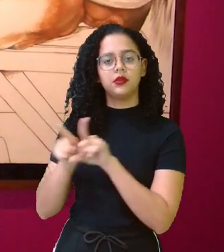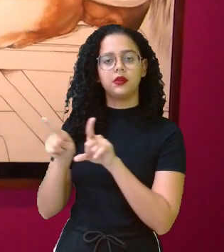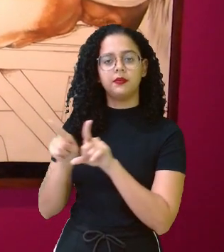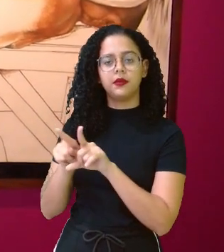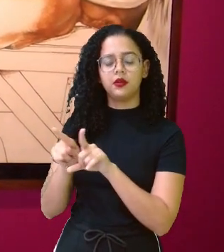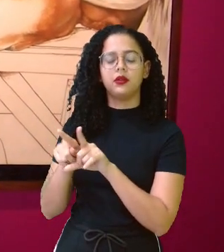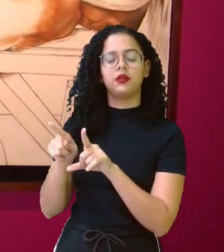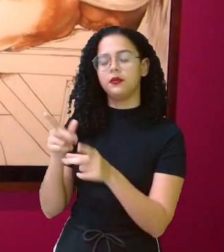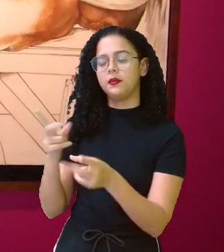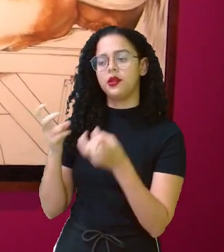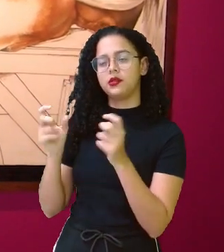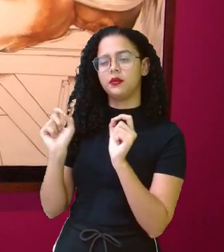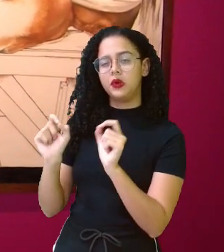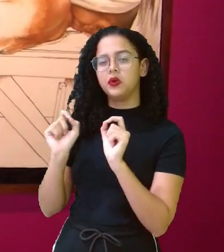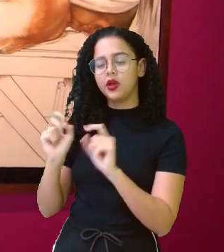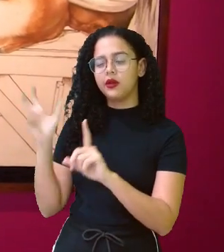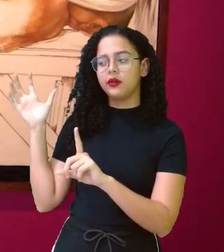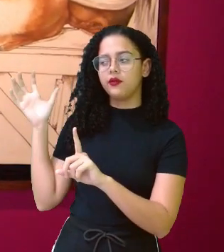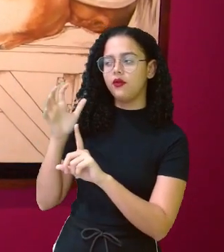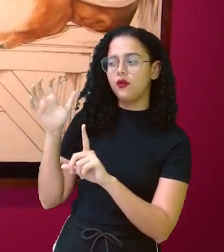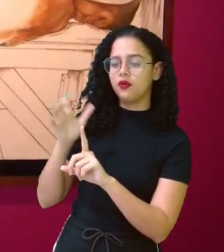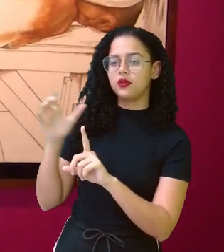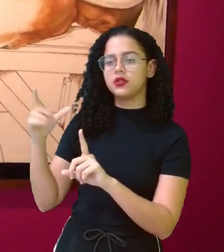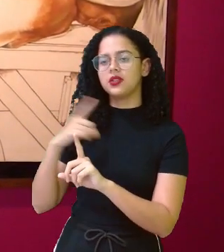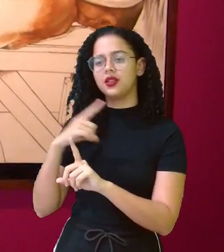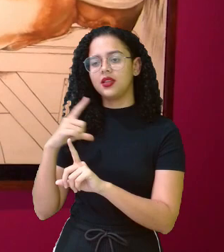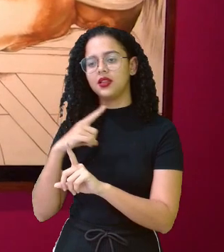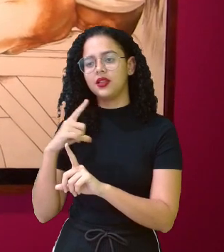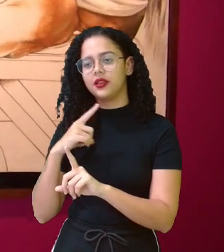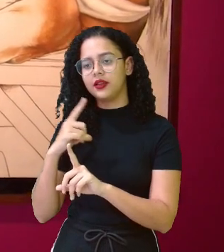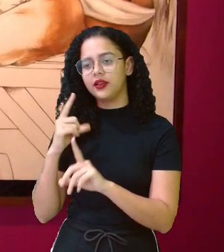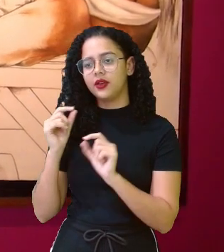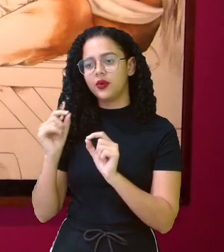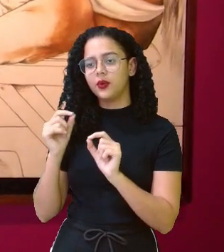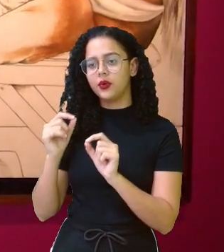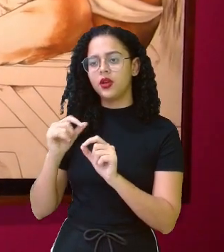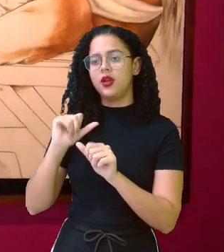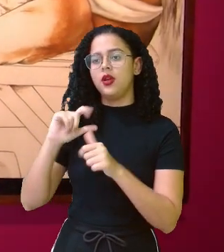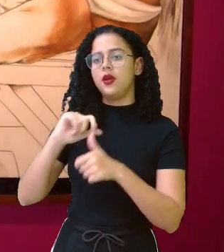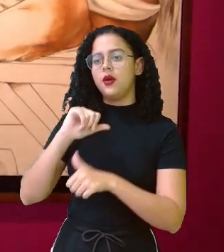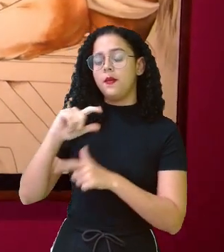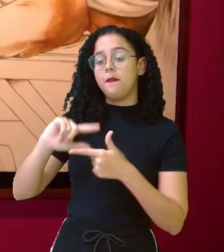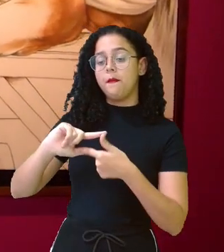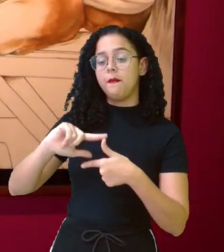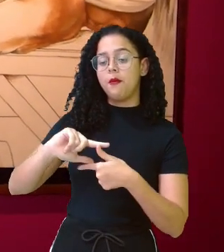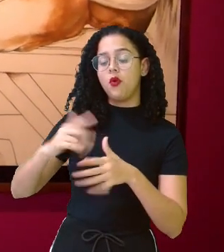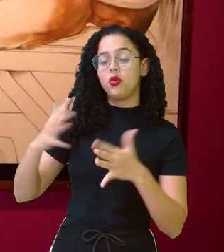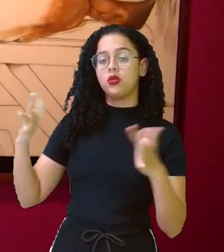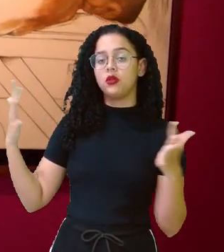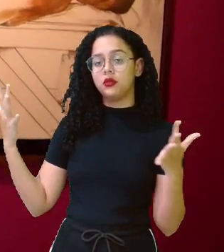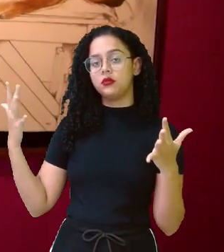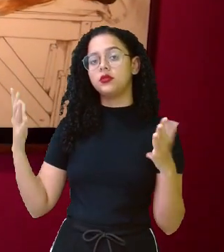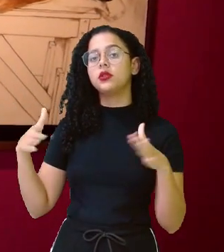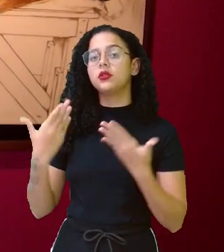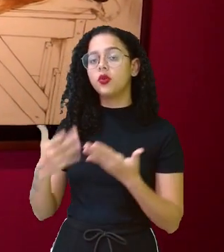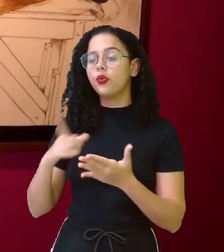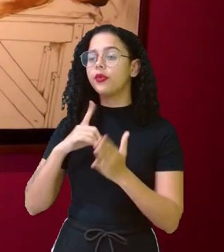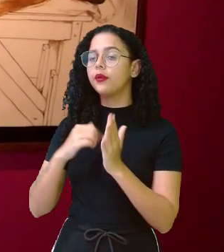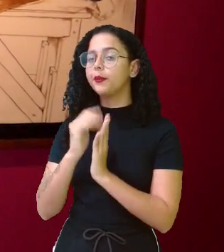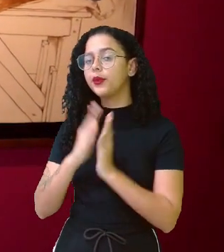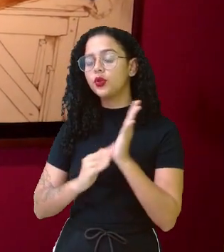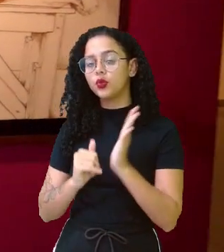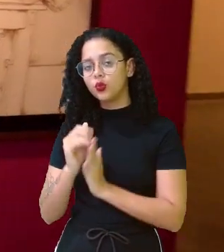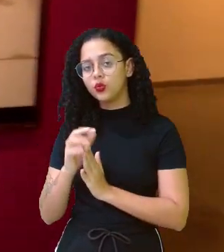perceptível também a questão da influência que ele vai ter, essa questão desse modernismo, né? No Câmara ele vai ter pinturas em que ele vai